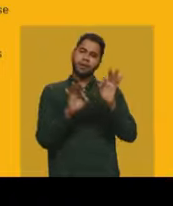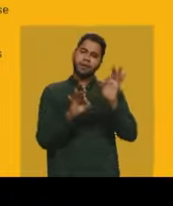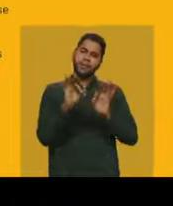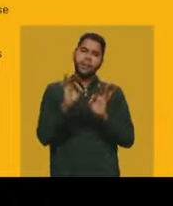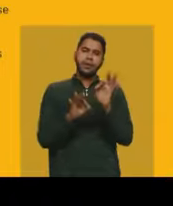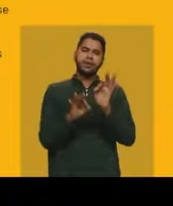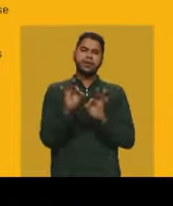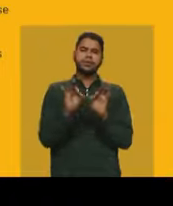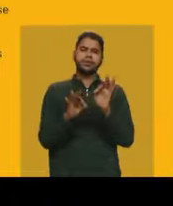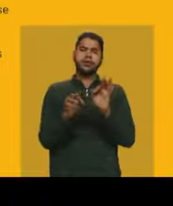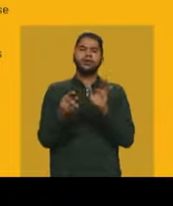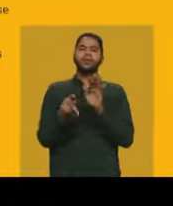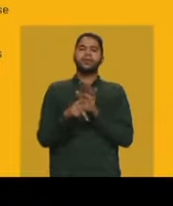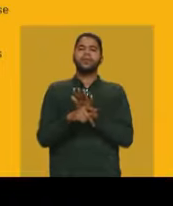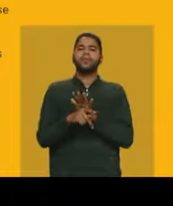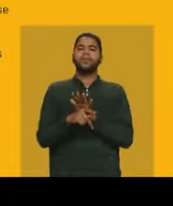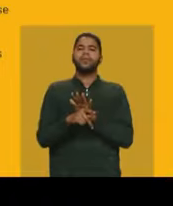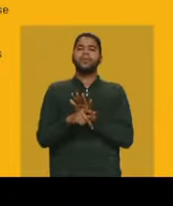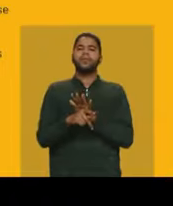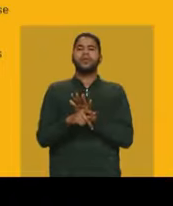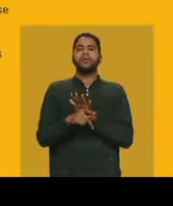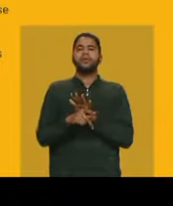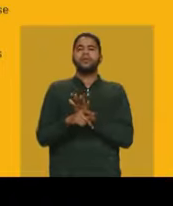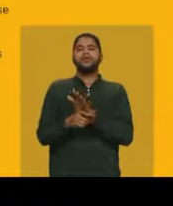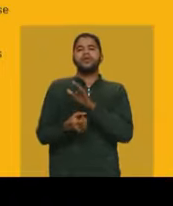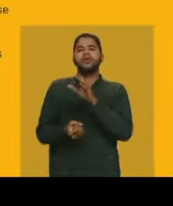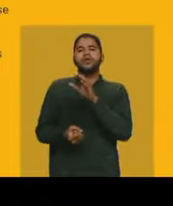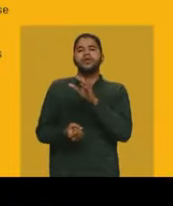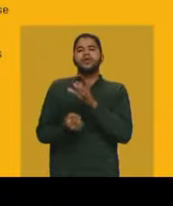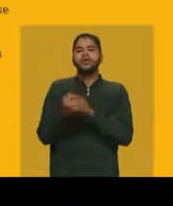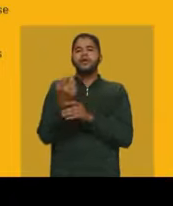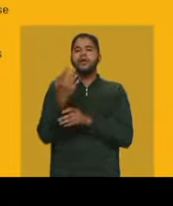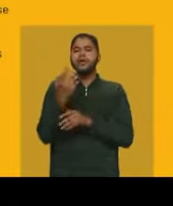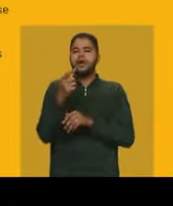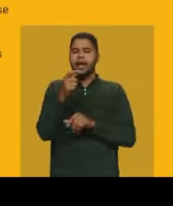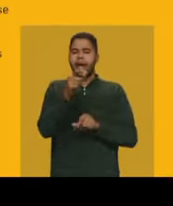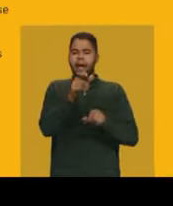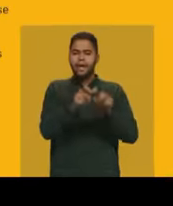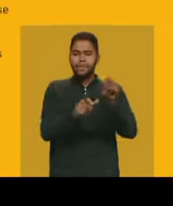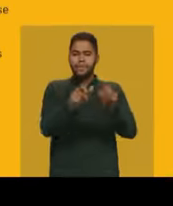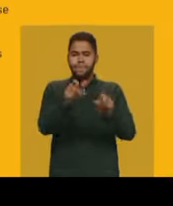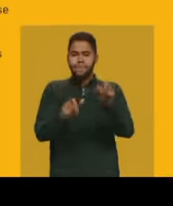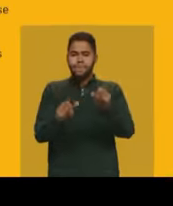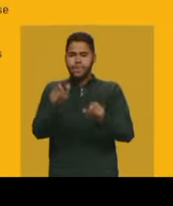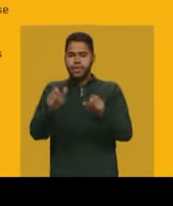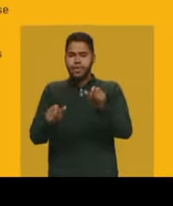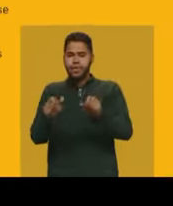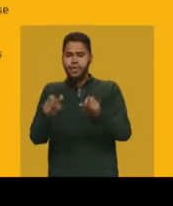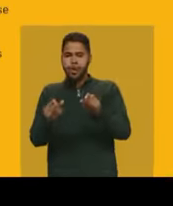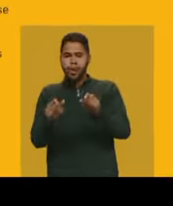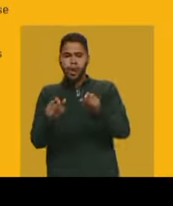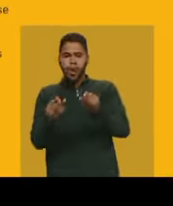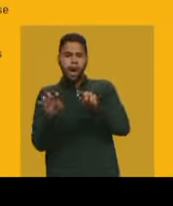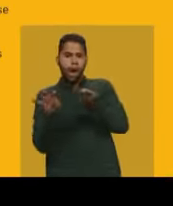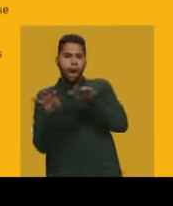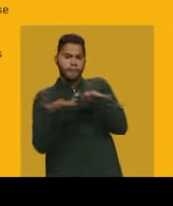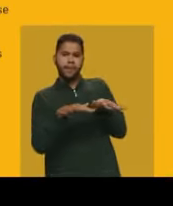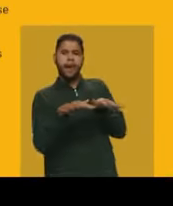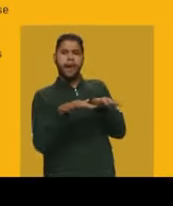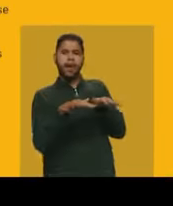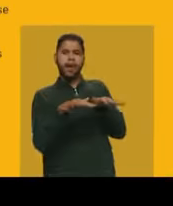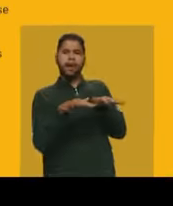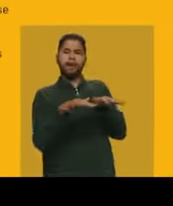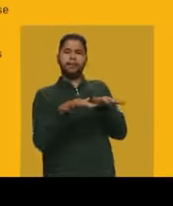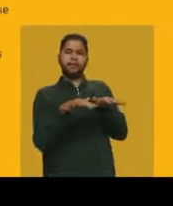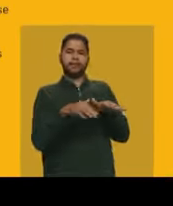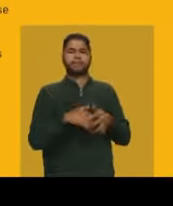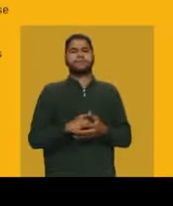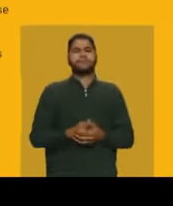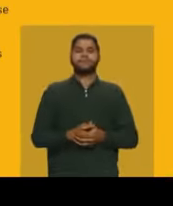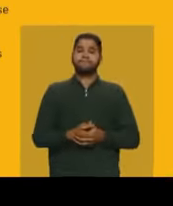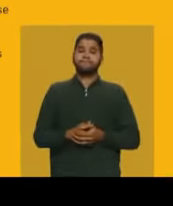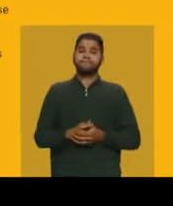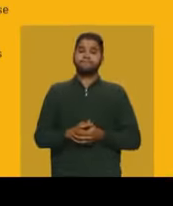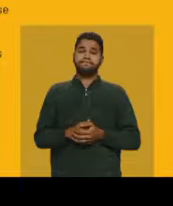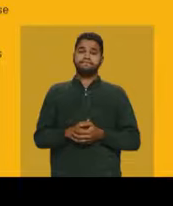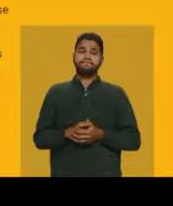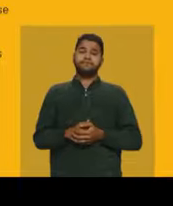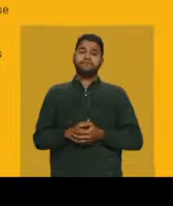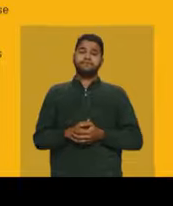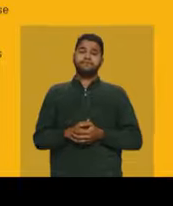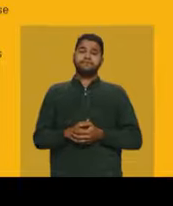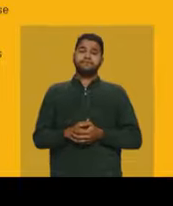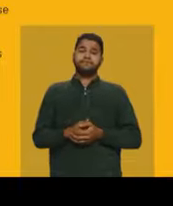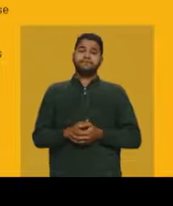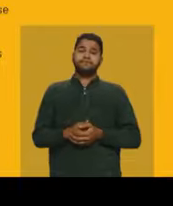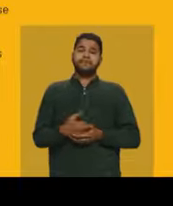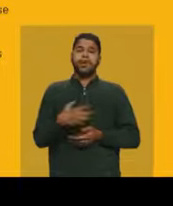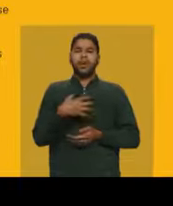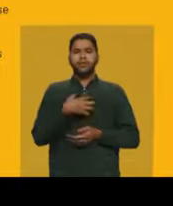uma identidade e para seduzir o público leitor a que ela se destina. Então, quanto à